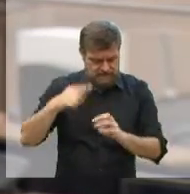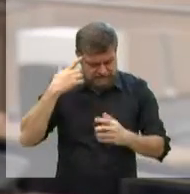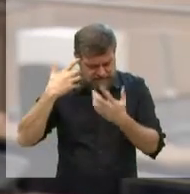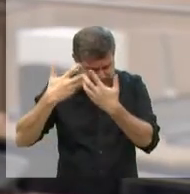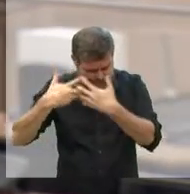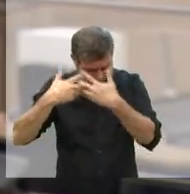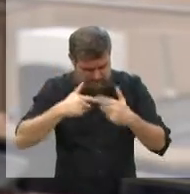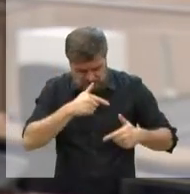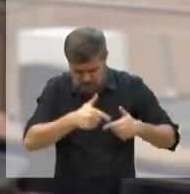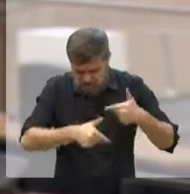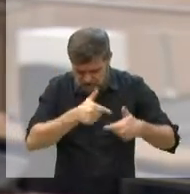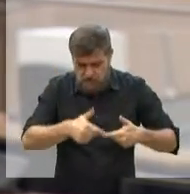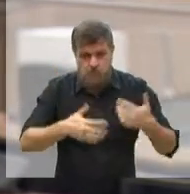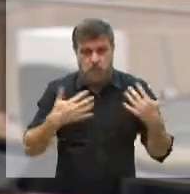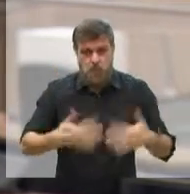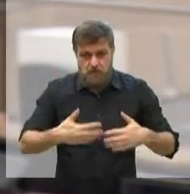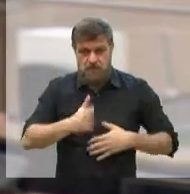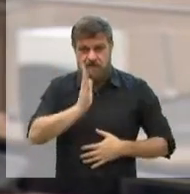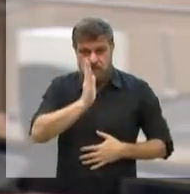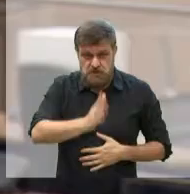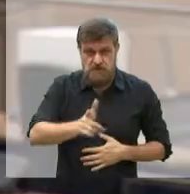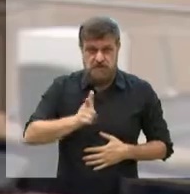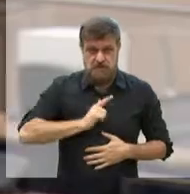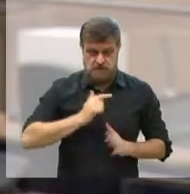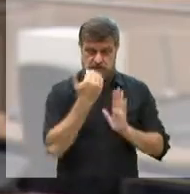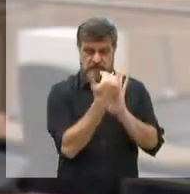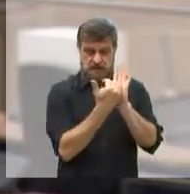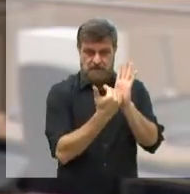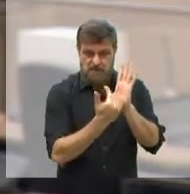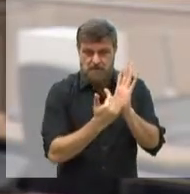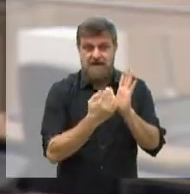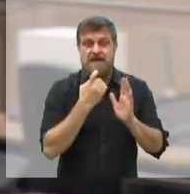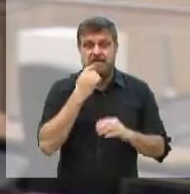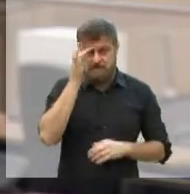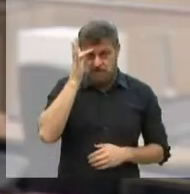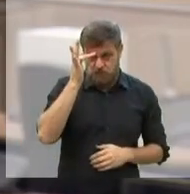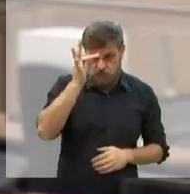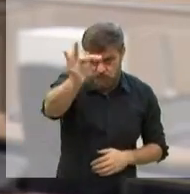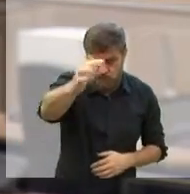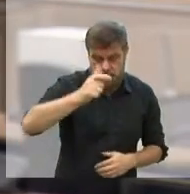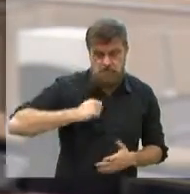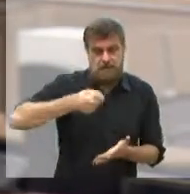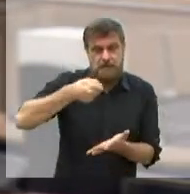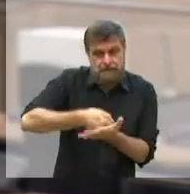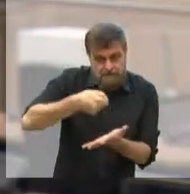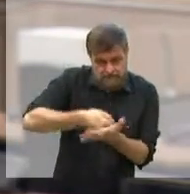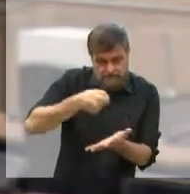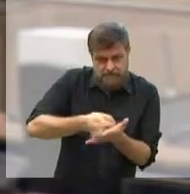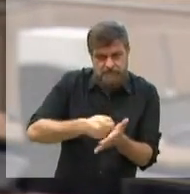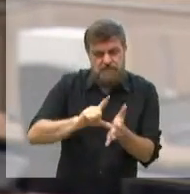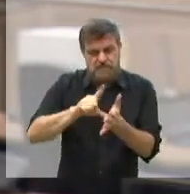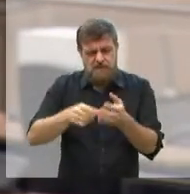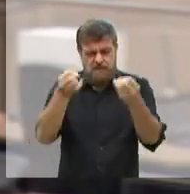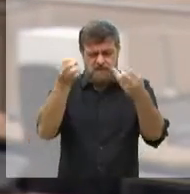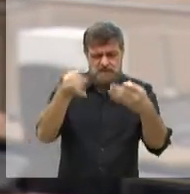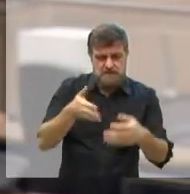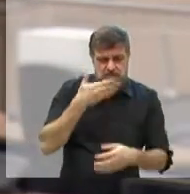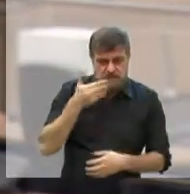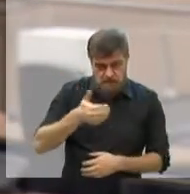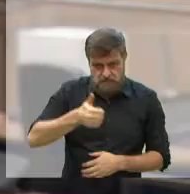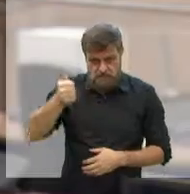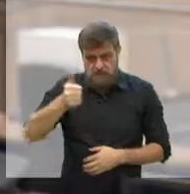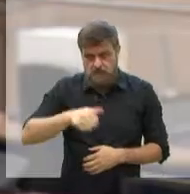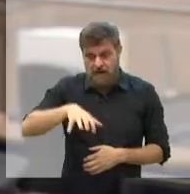grande trabalho que já vinha sendo feito com o plano diretor, que era uma obrigação, e aí nós podemos tratar depois sobre